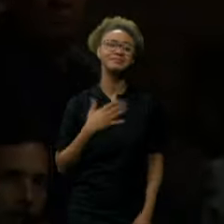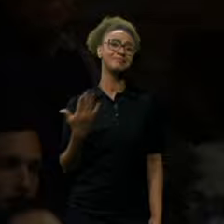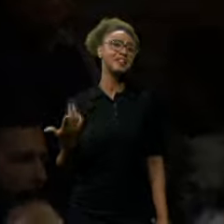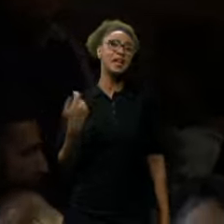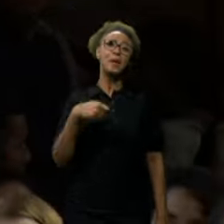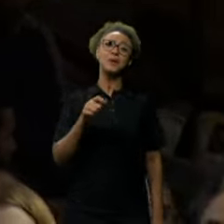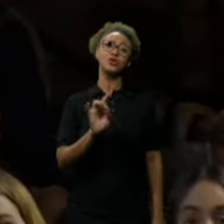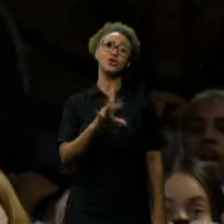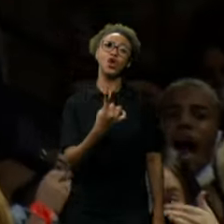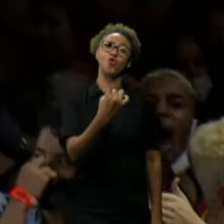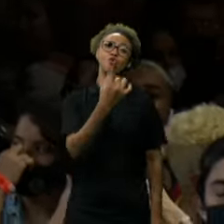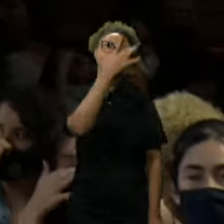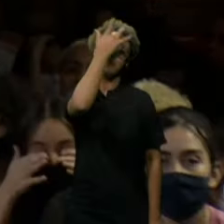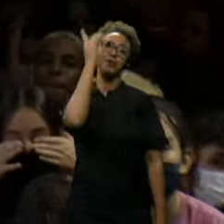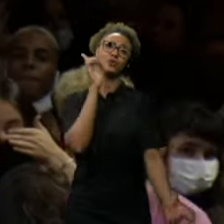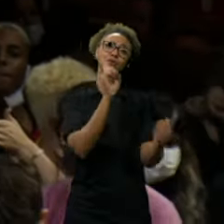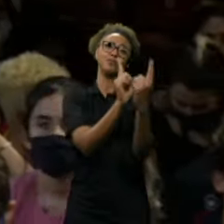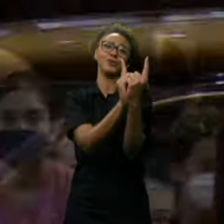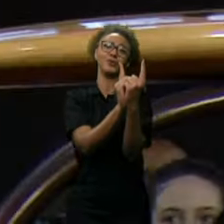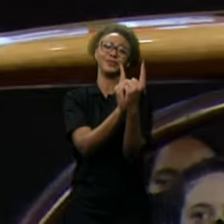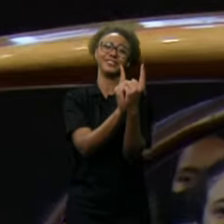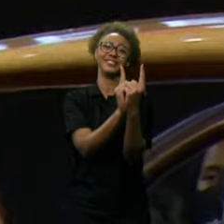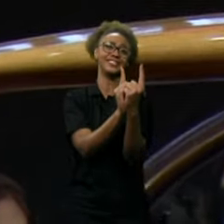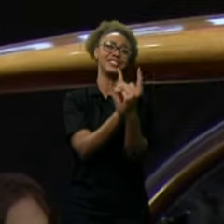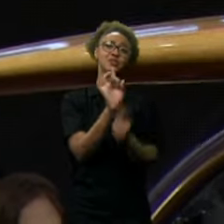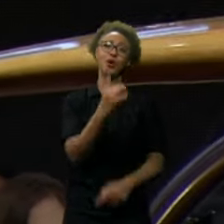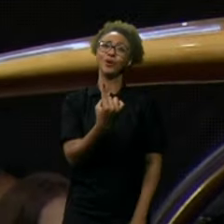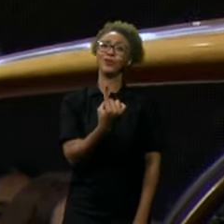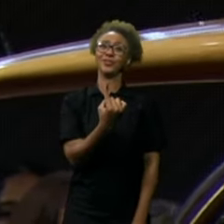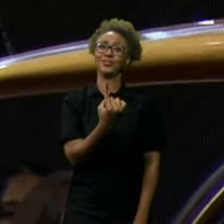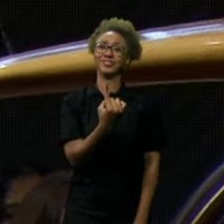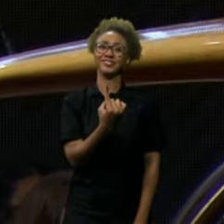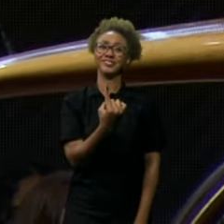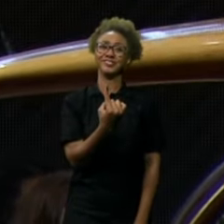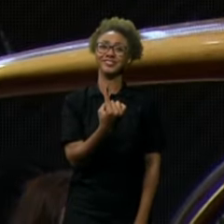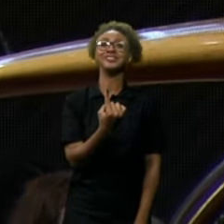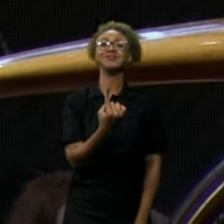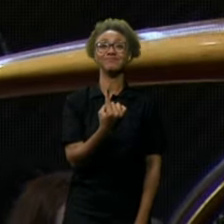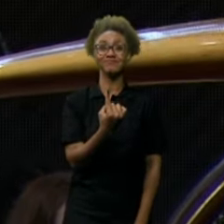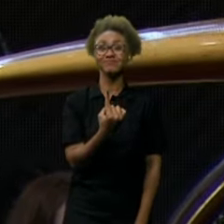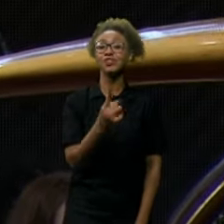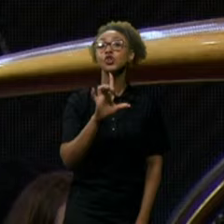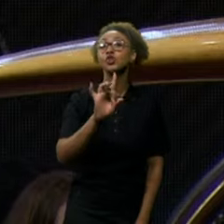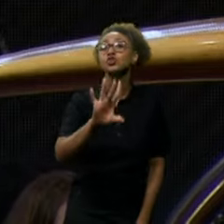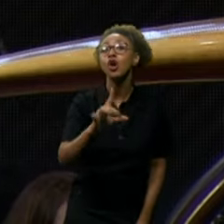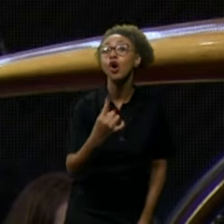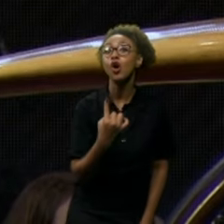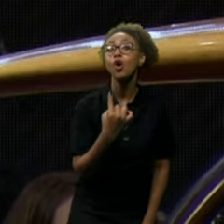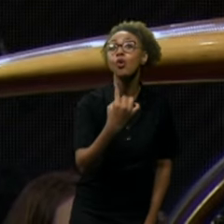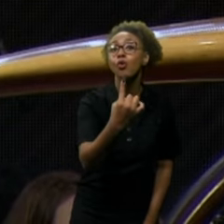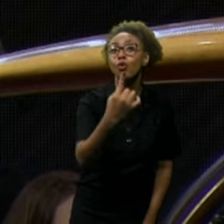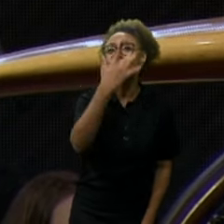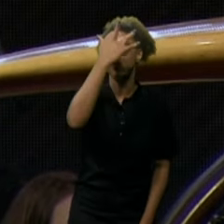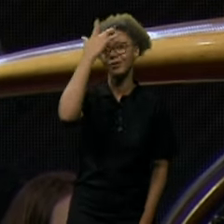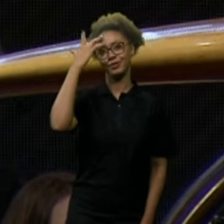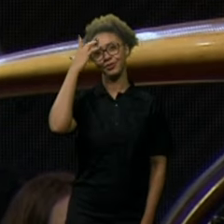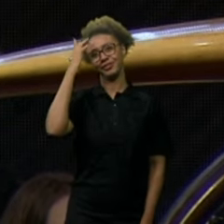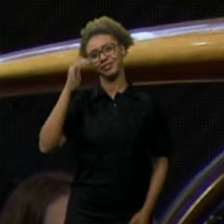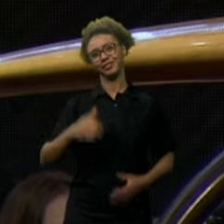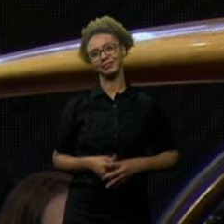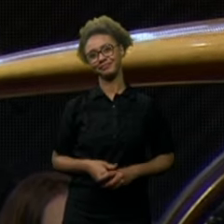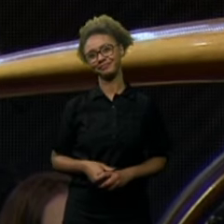vai precisar de um é só de um sódio um